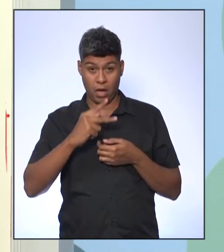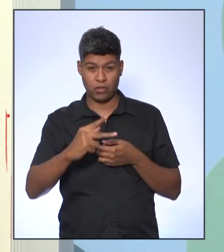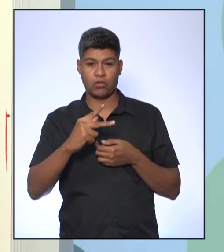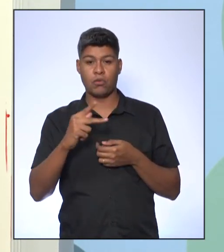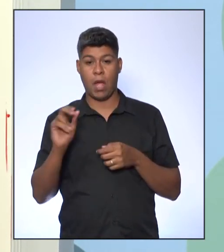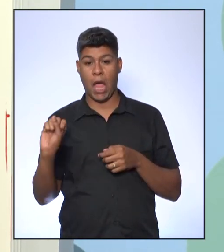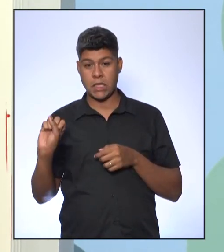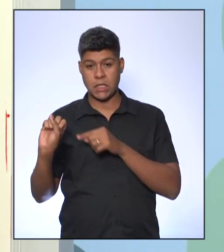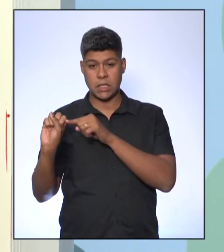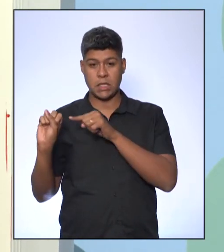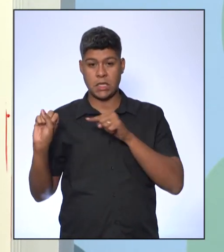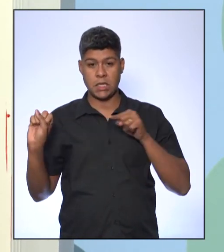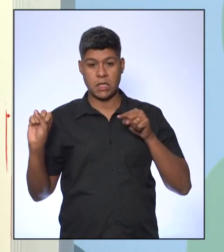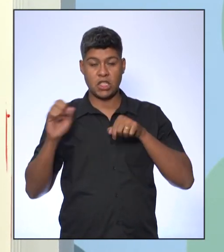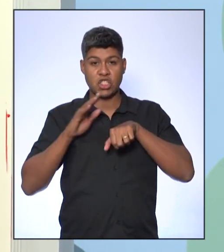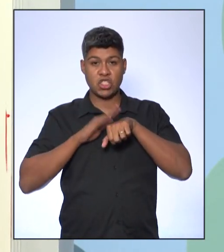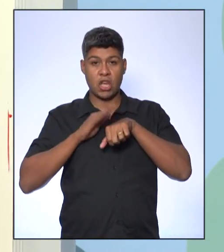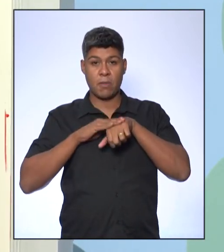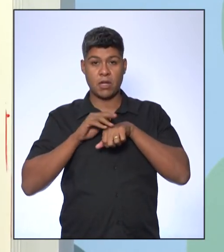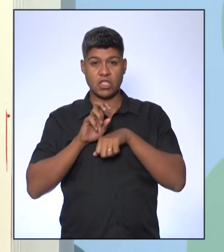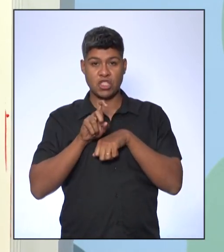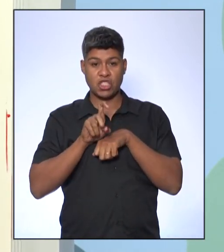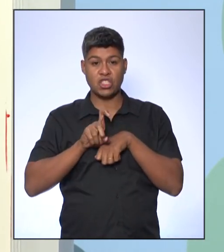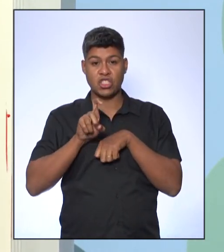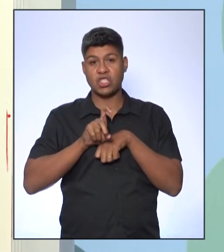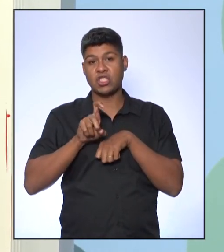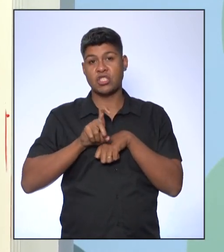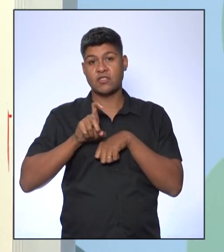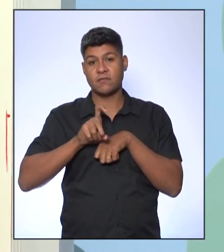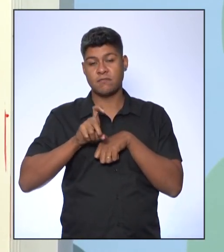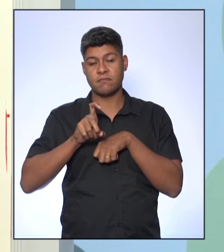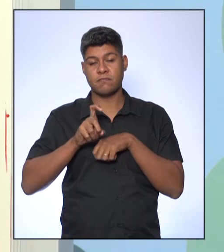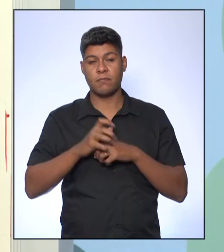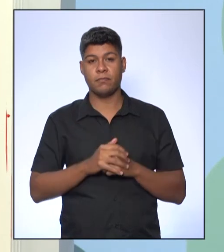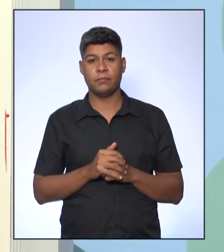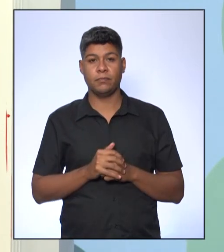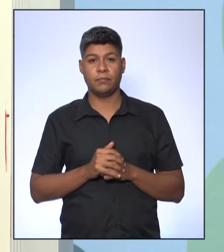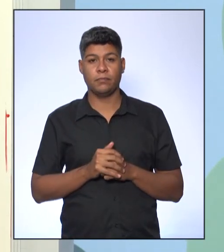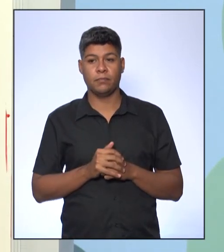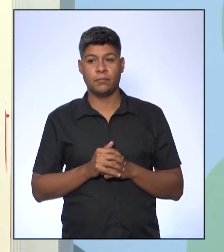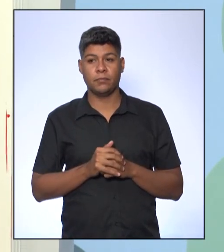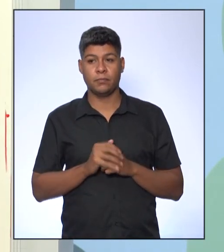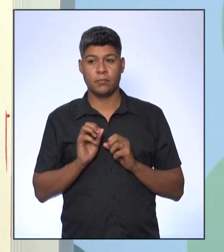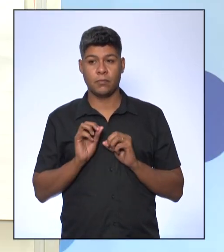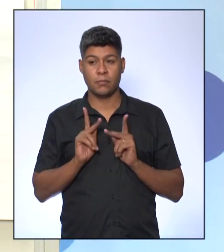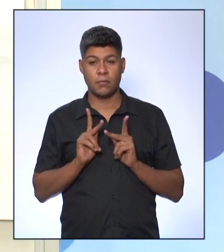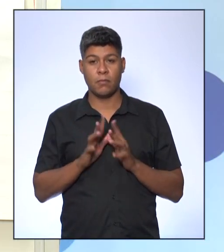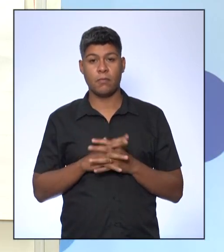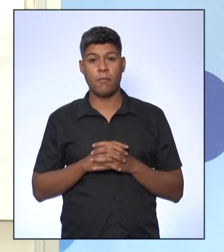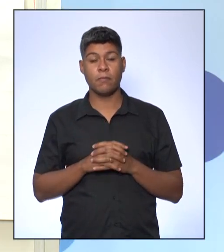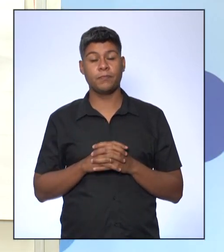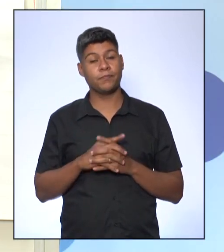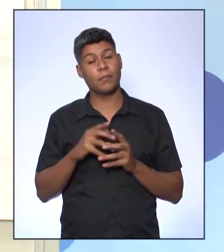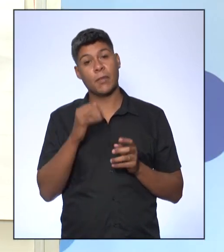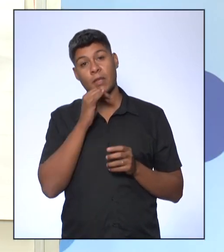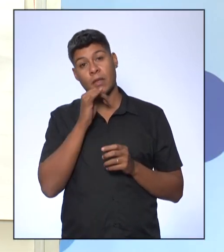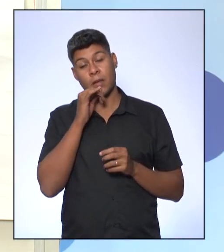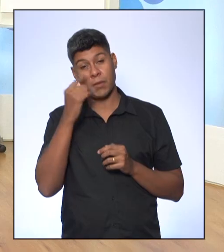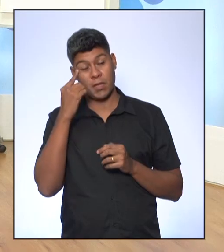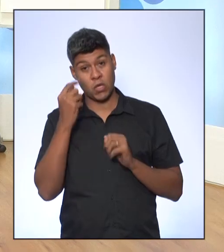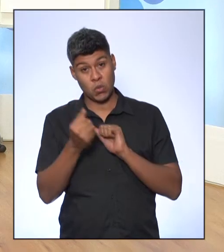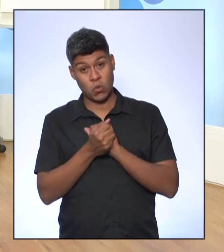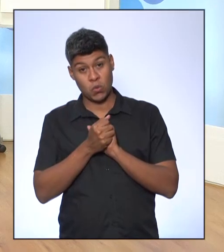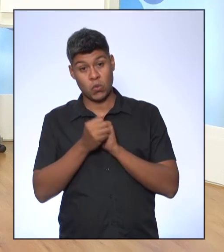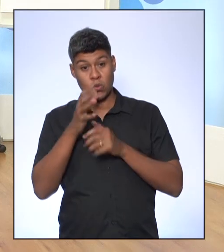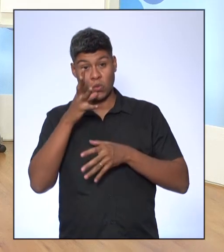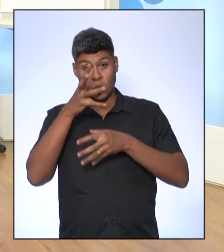Quanto Vamos que chamar vale? de X? Vamos chamar de X? Beleza, então aqui é X. Ah. Ok? Ô, Jonas, vamos pensar comigo. A soma desses